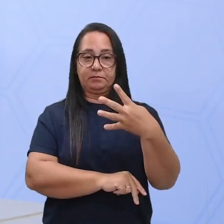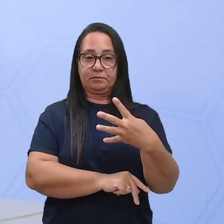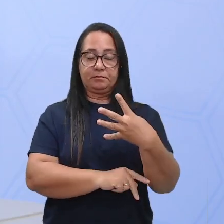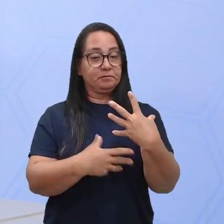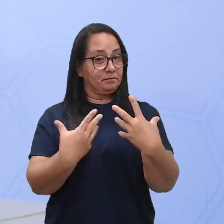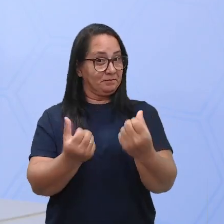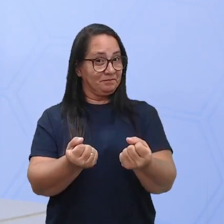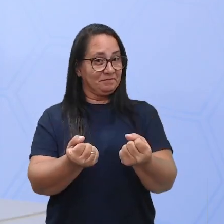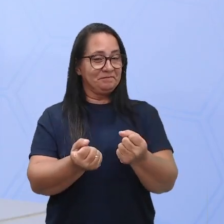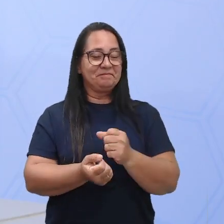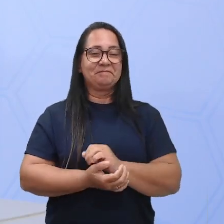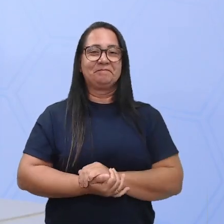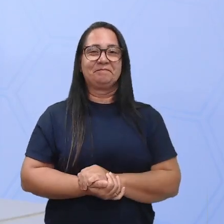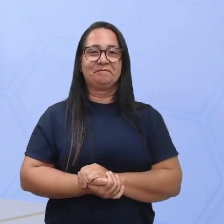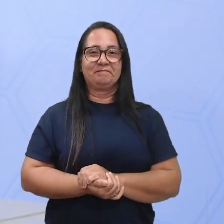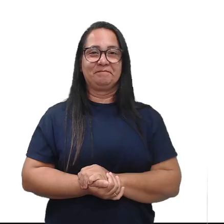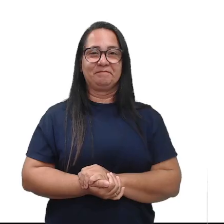lá?